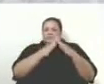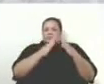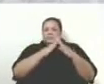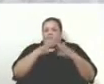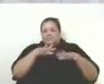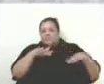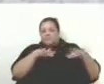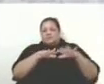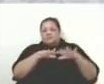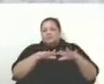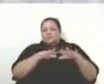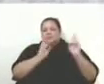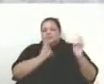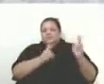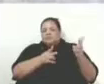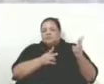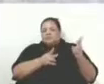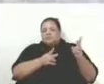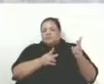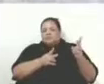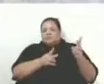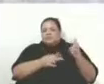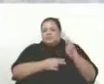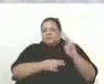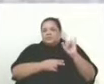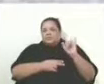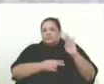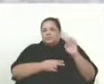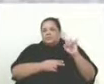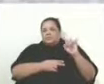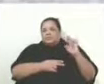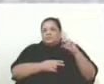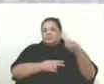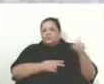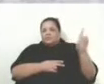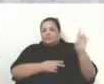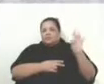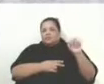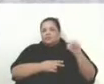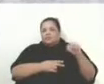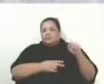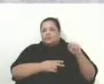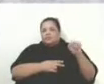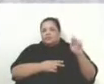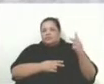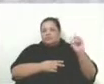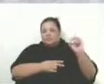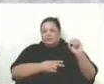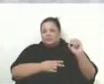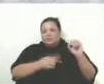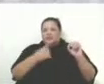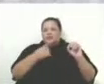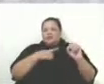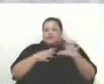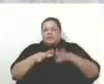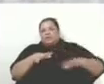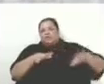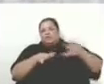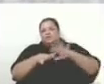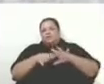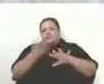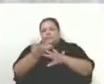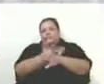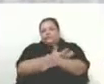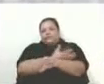região, na região do Ribeirão Tanquinho. É uma grande área verde que nós temos no centro de Botucatu, uma área